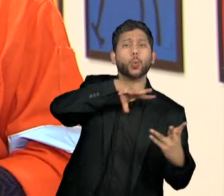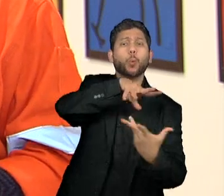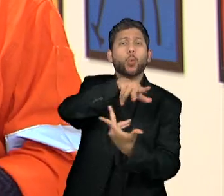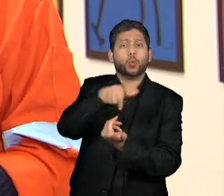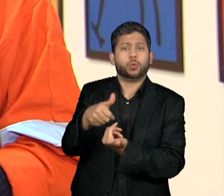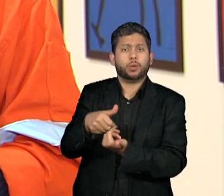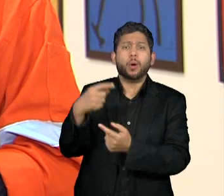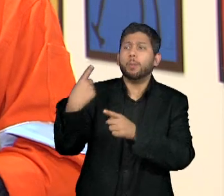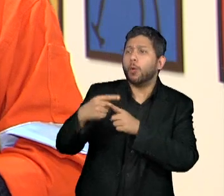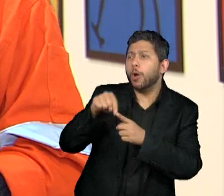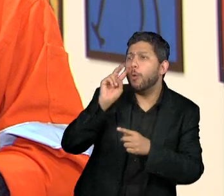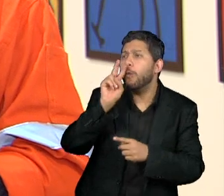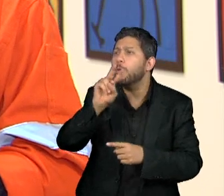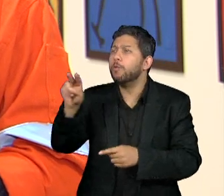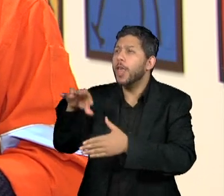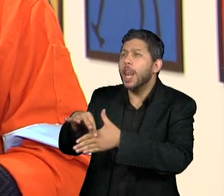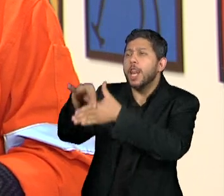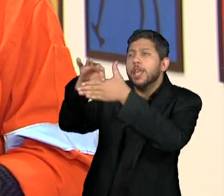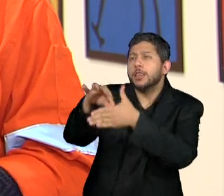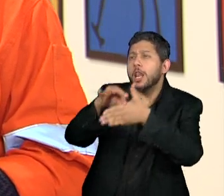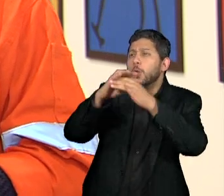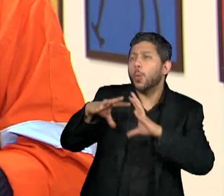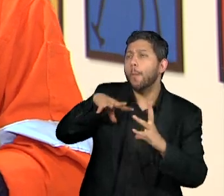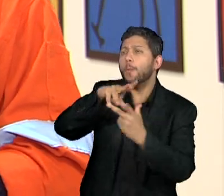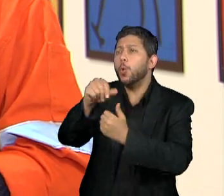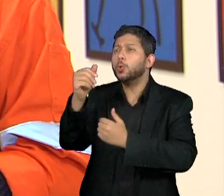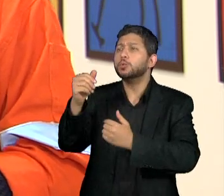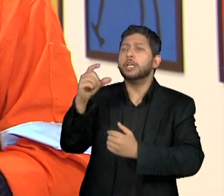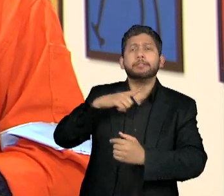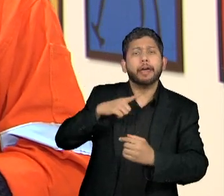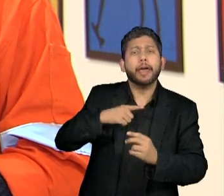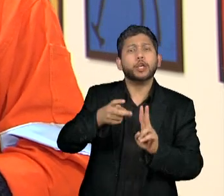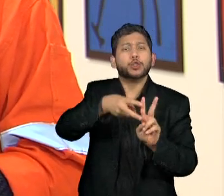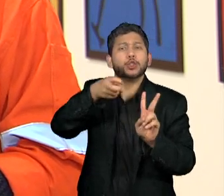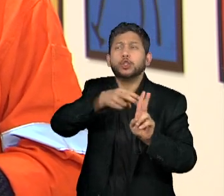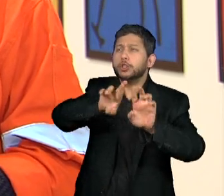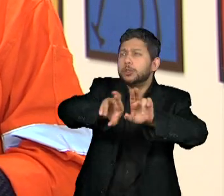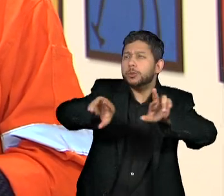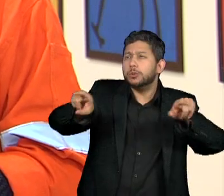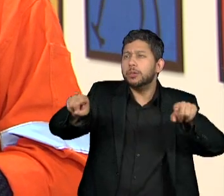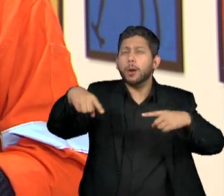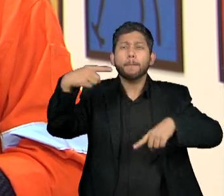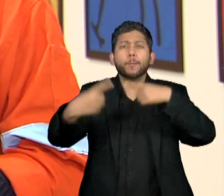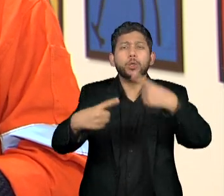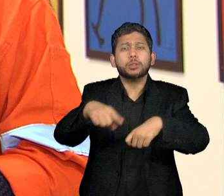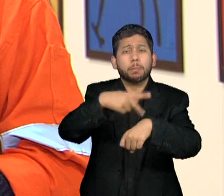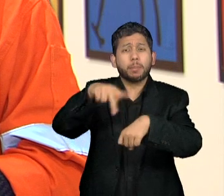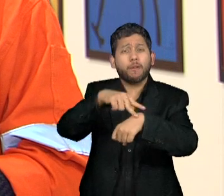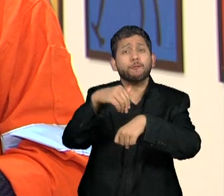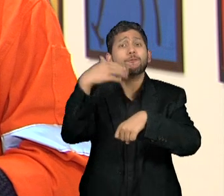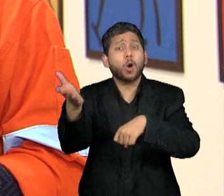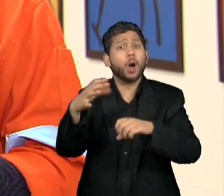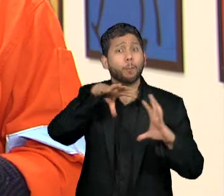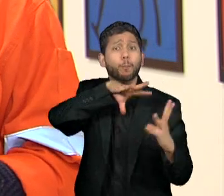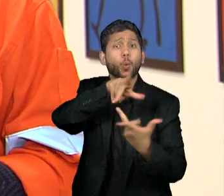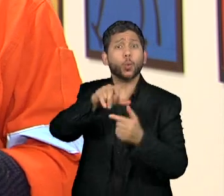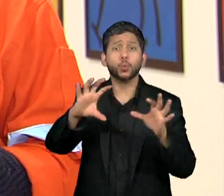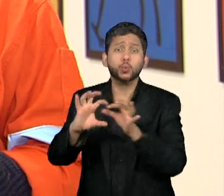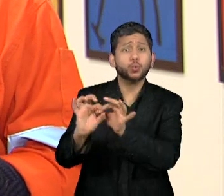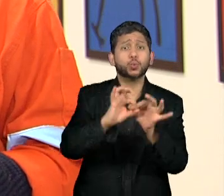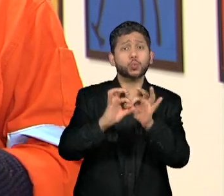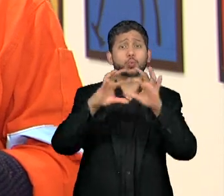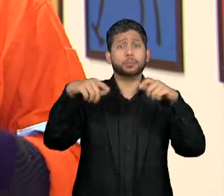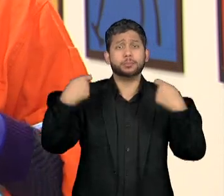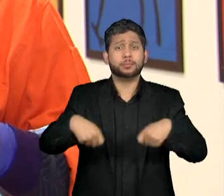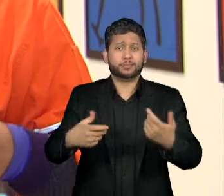narrativa das lideranças tradicionais, né, e que contemple toda a política internacional, a política global, né, para